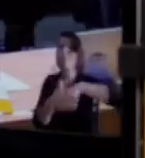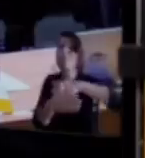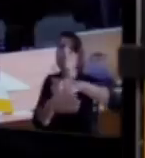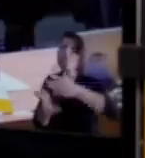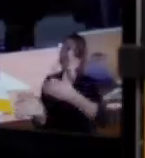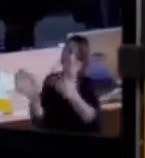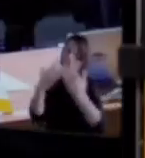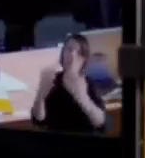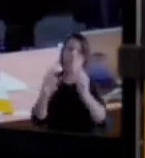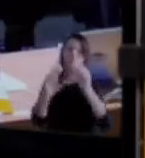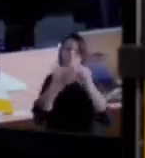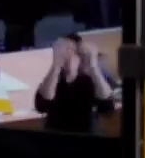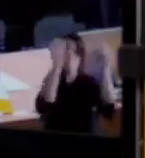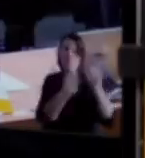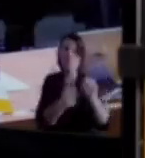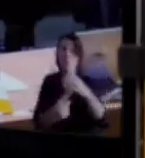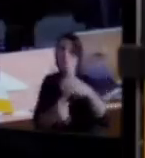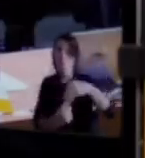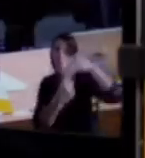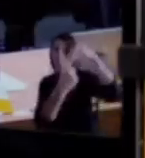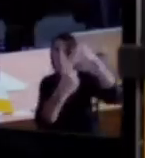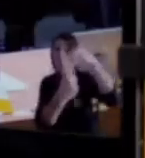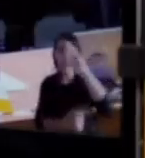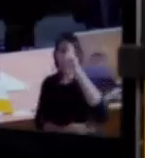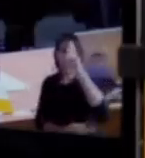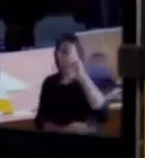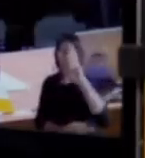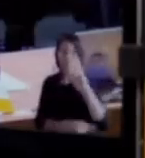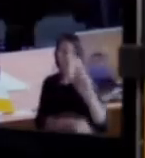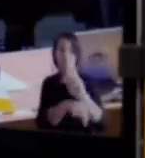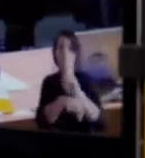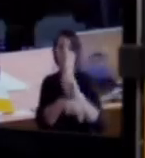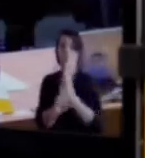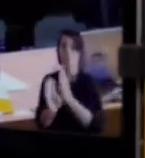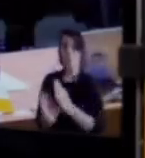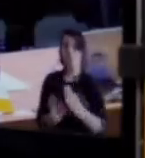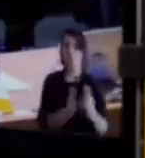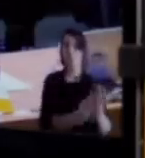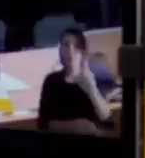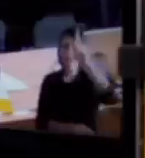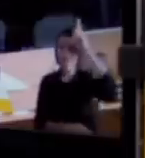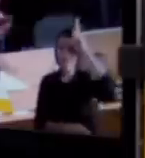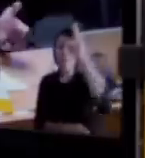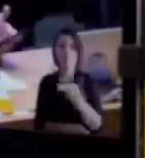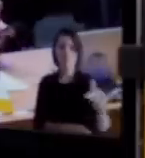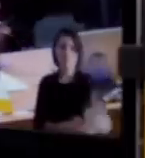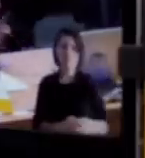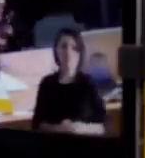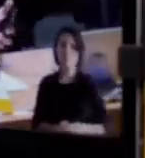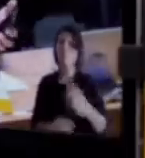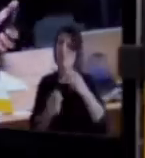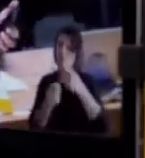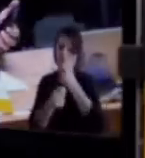havia um livro não há uma responsável você repara isso foi condenado agora e ele continua falando então não havia